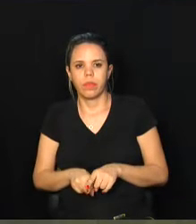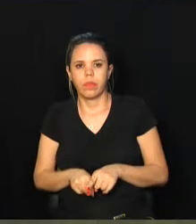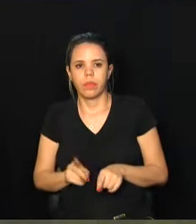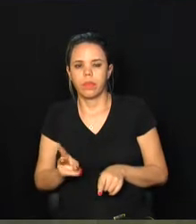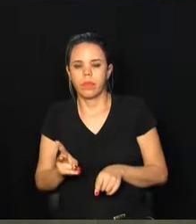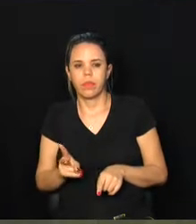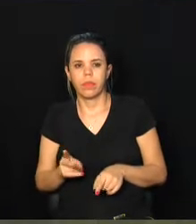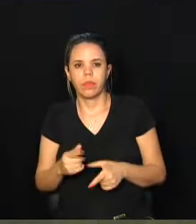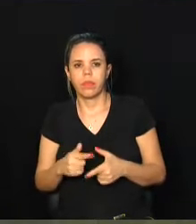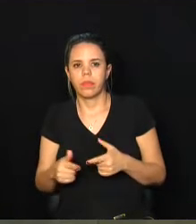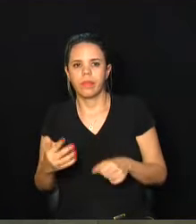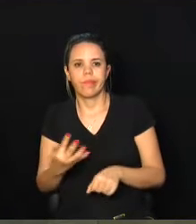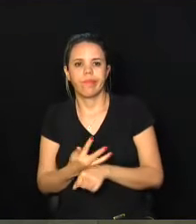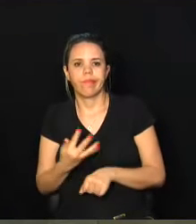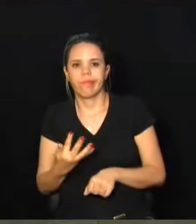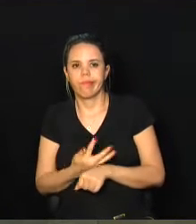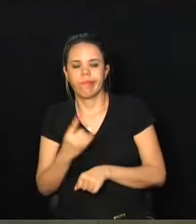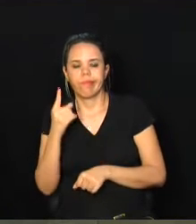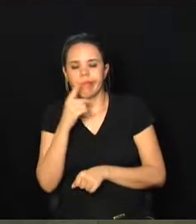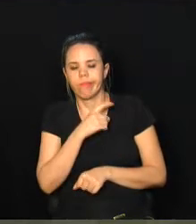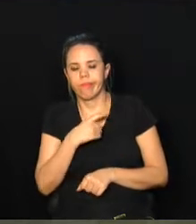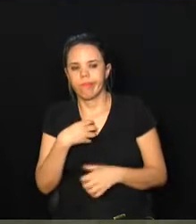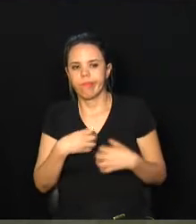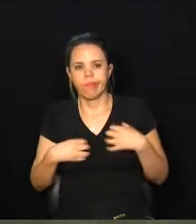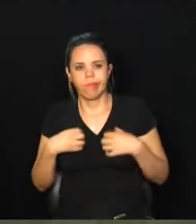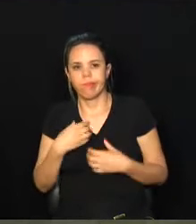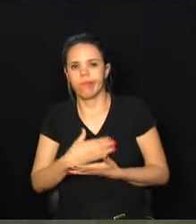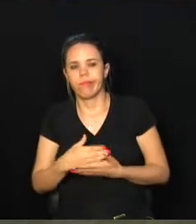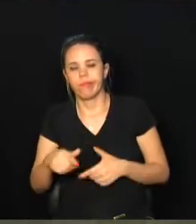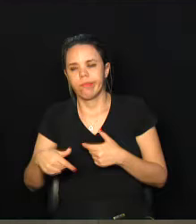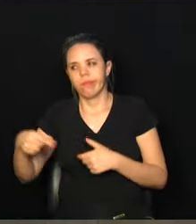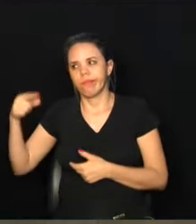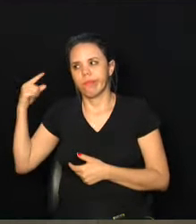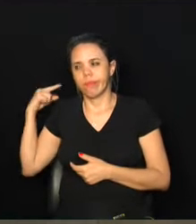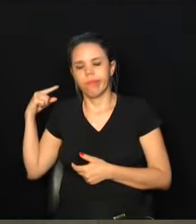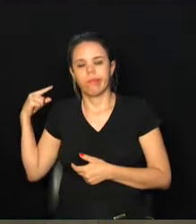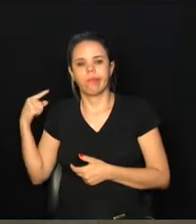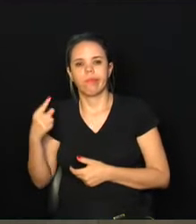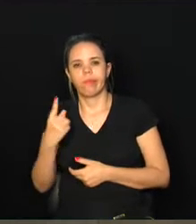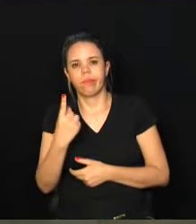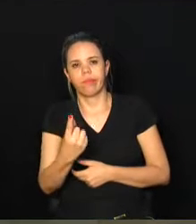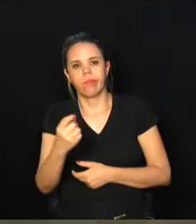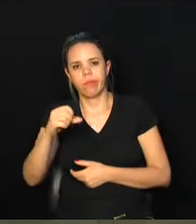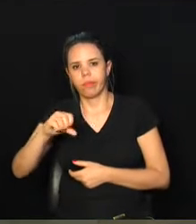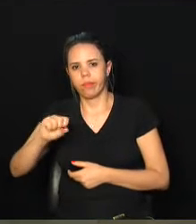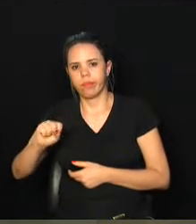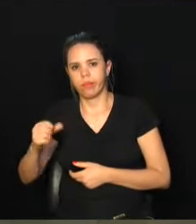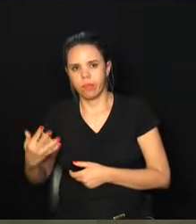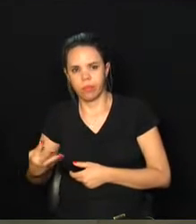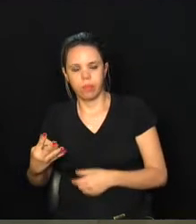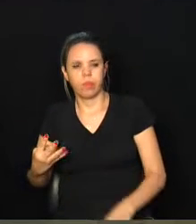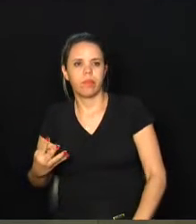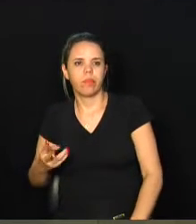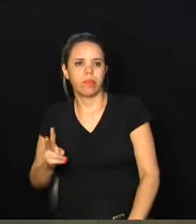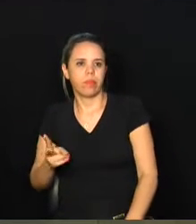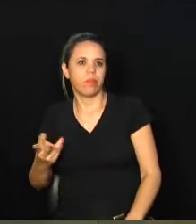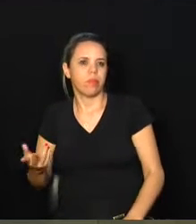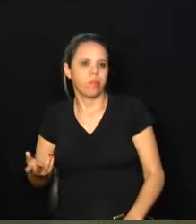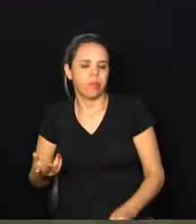foi um calvário, né? Desde que eu comecei a trabalhar lá atrás, em 1984, sempre foi